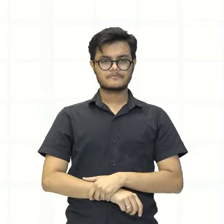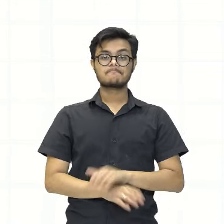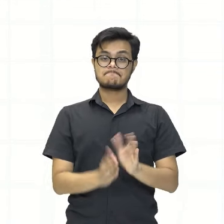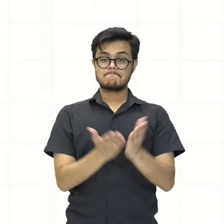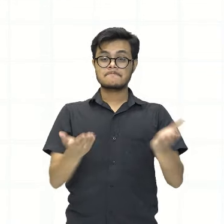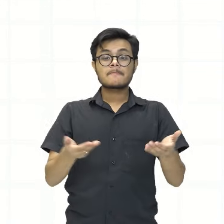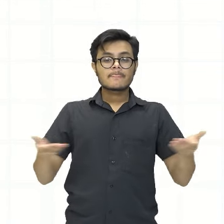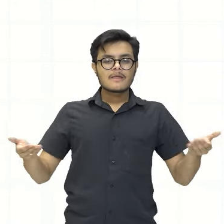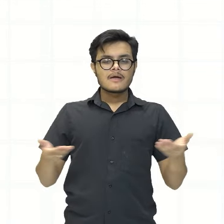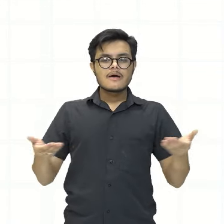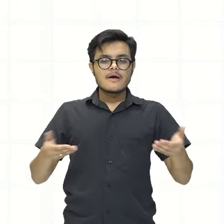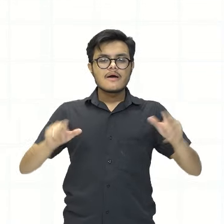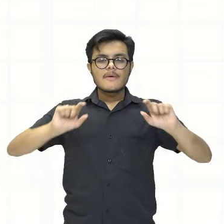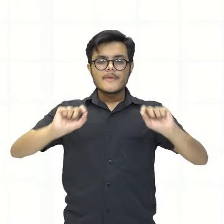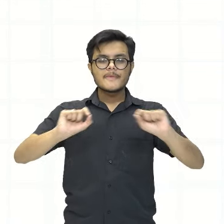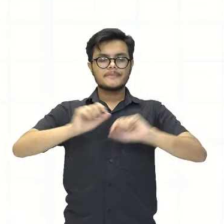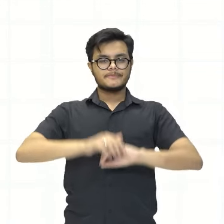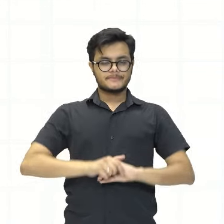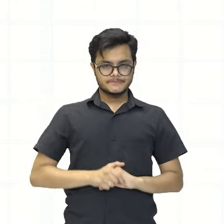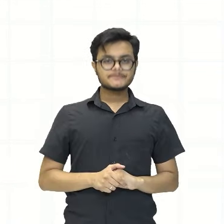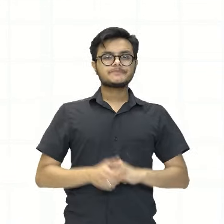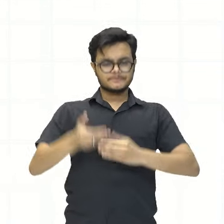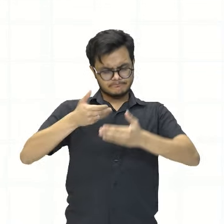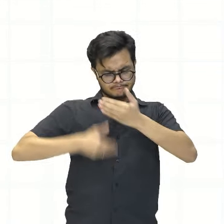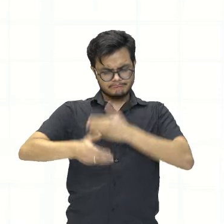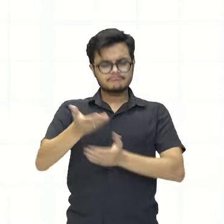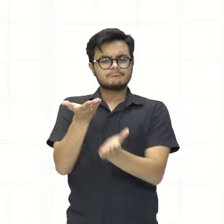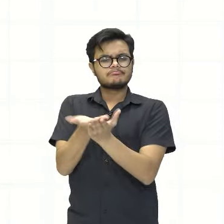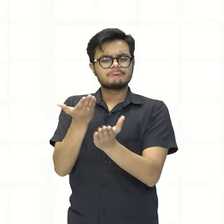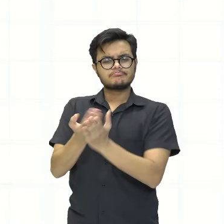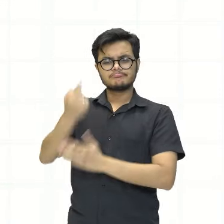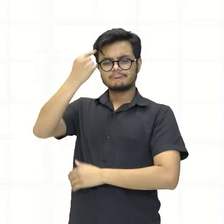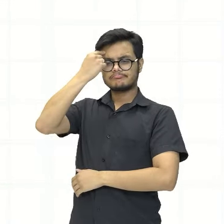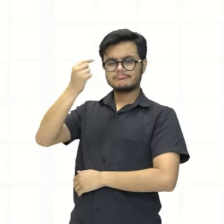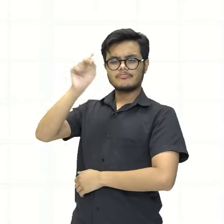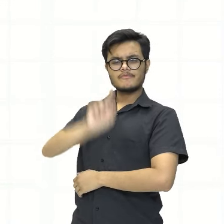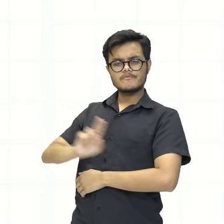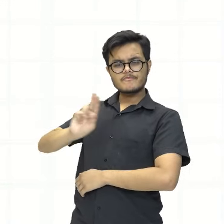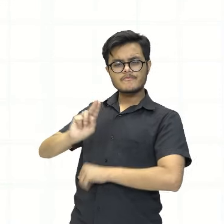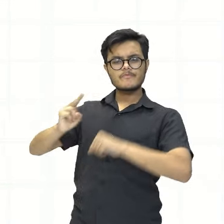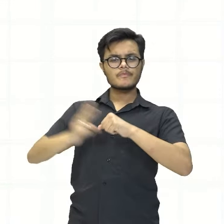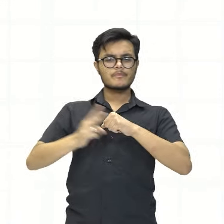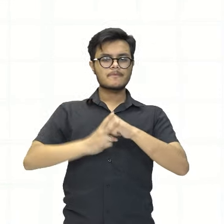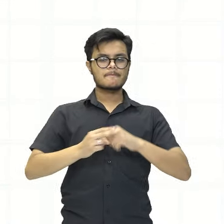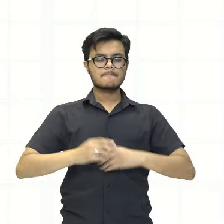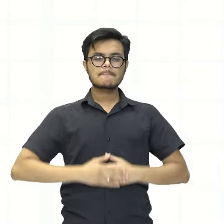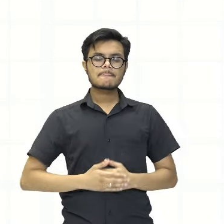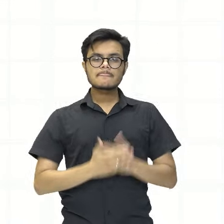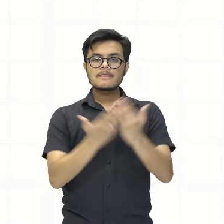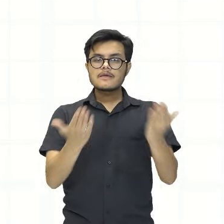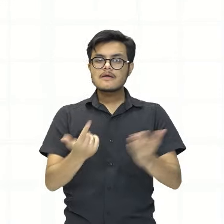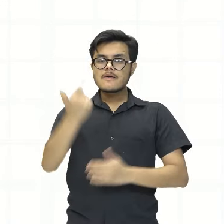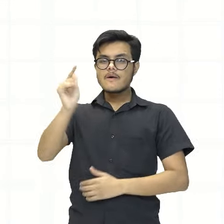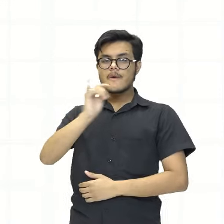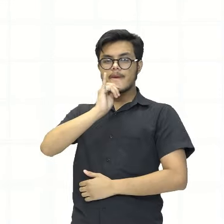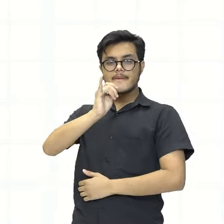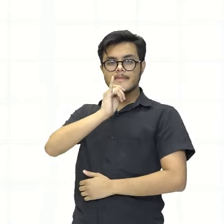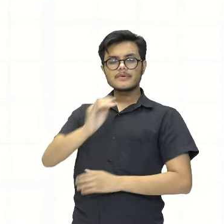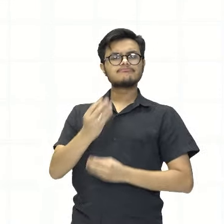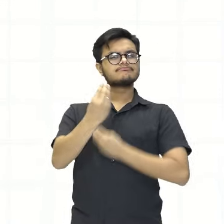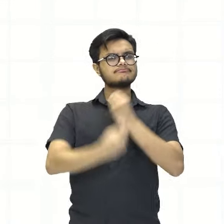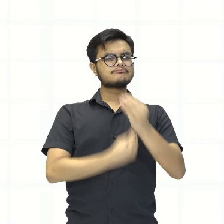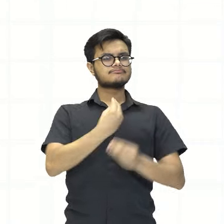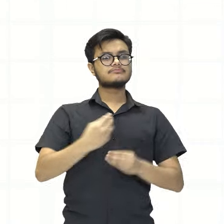agora nós vamos continuar refletindo e vamos observar um outro exemplo que Nós